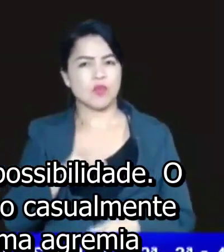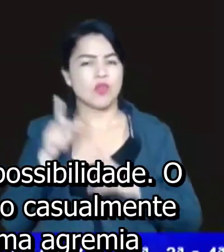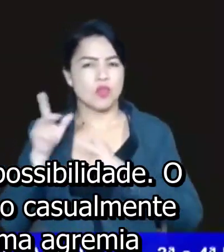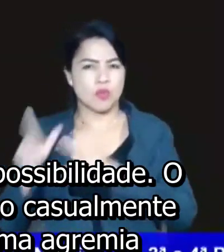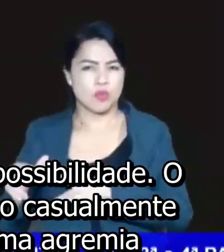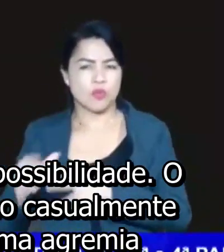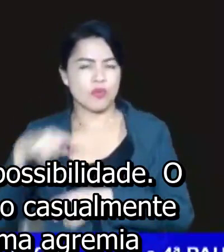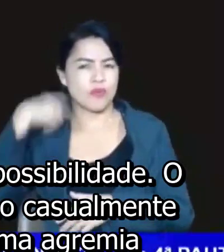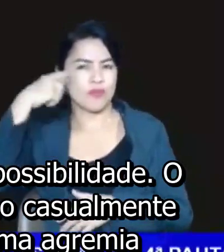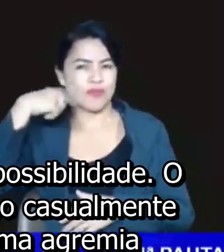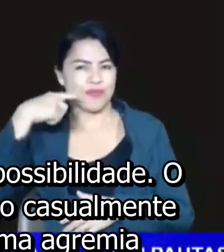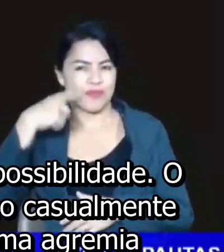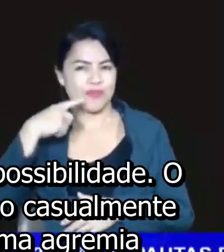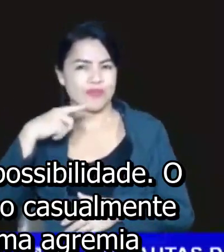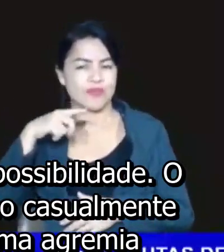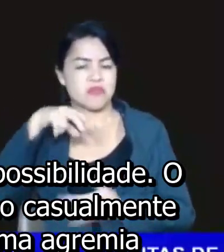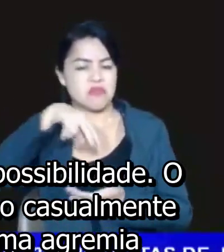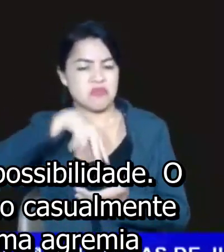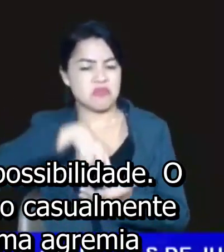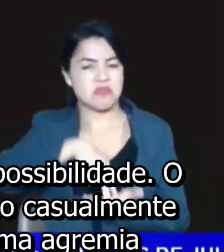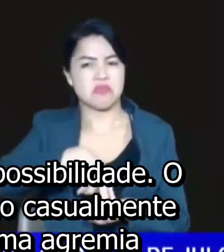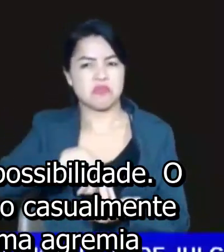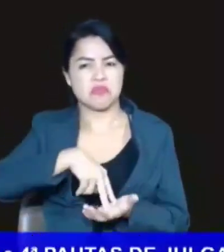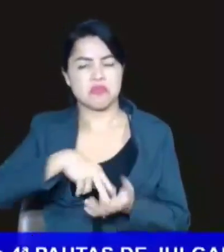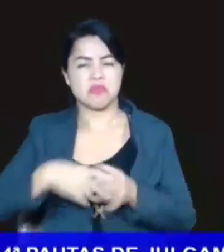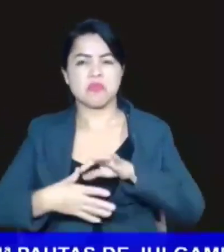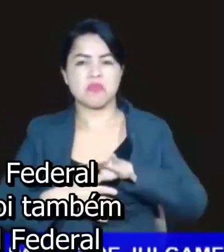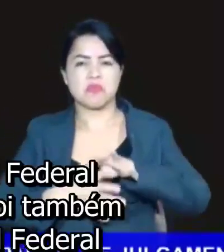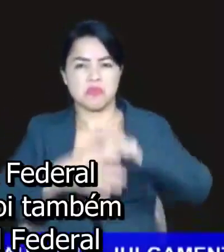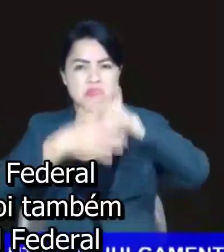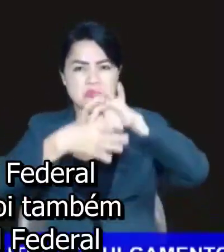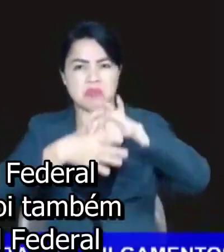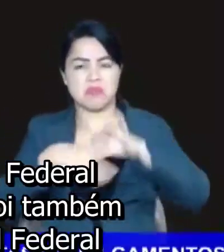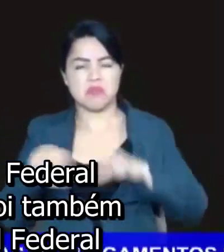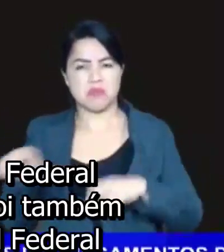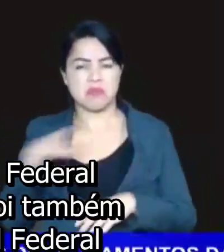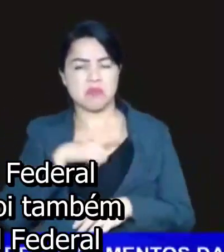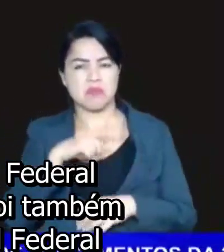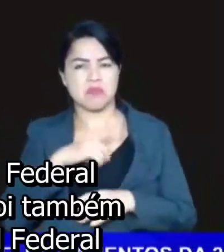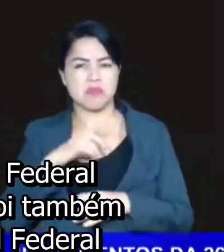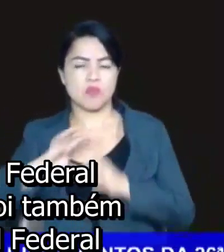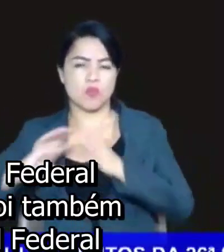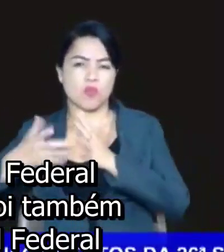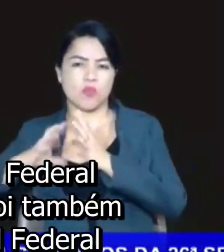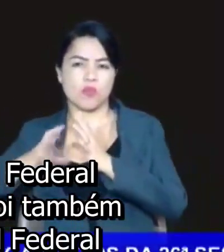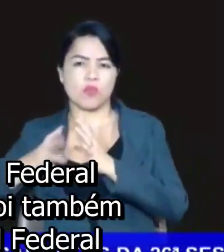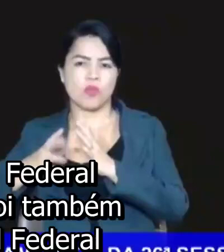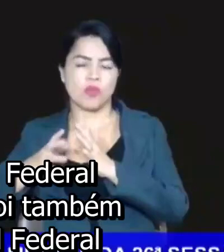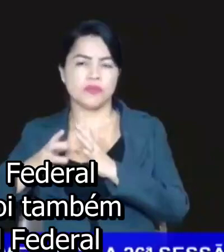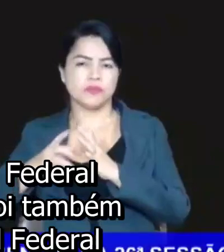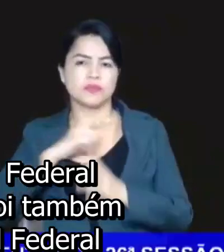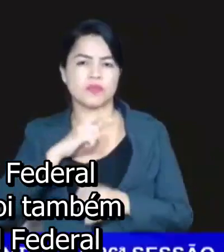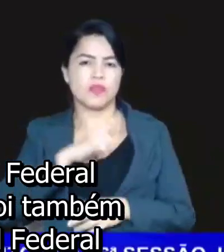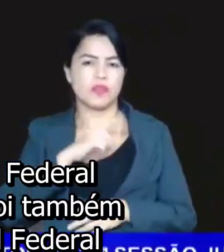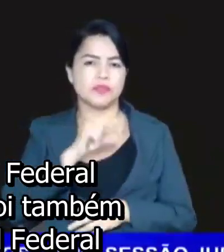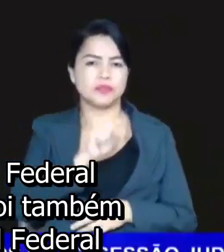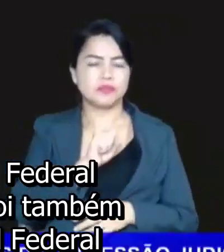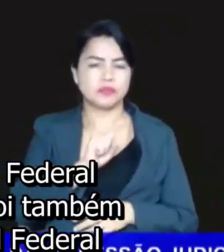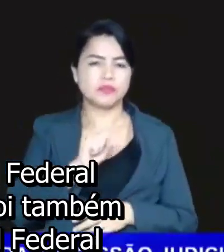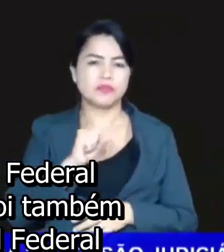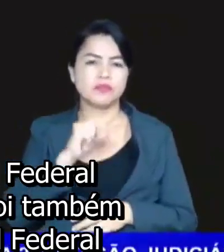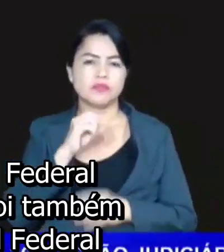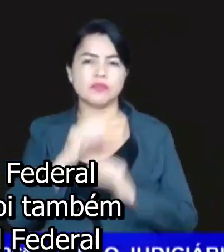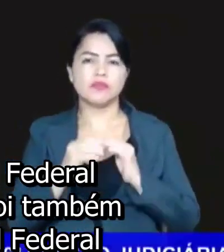o mesmo advogado que o representa e representou uma agremiação partidária perante o Supremo Tribunal Federal, ingressou com